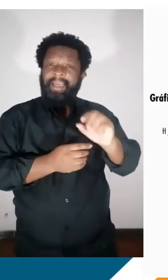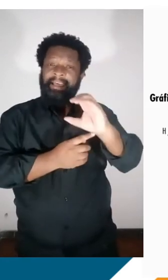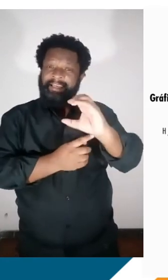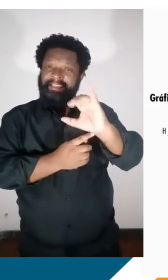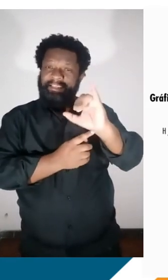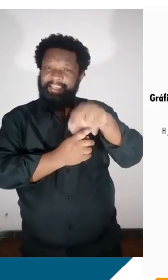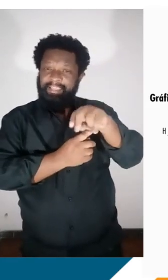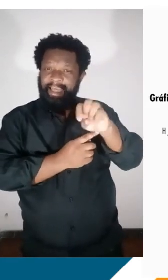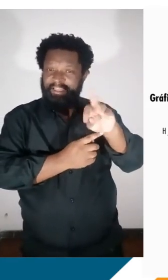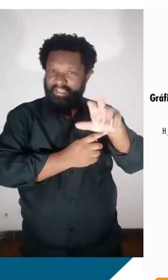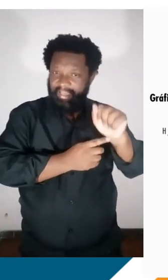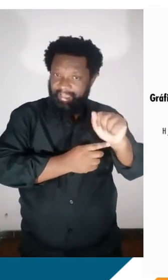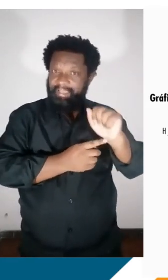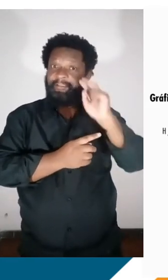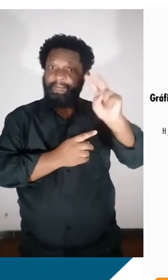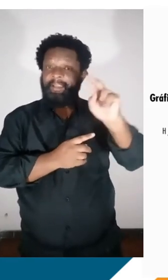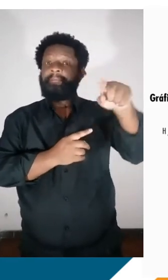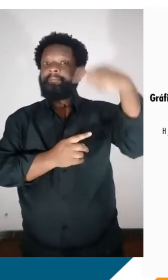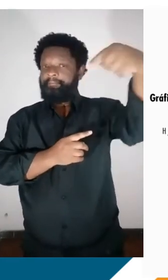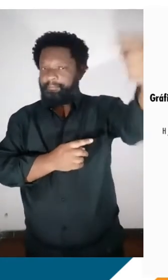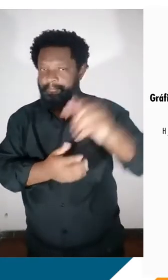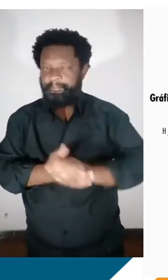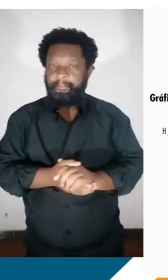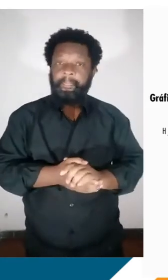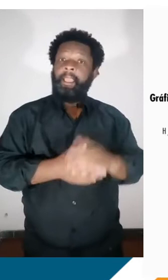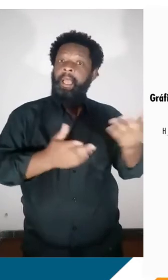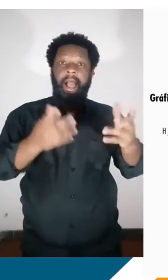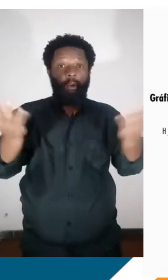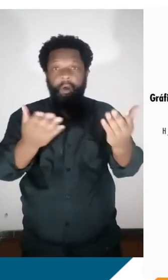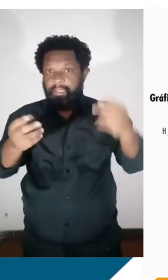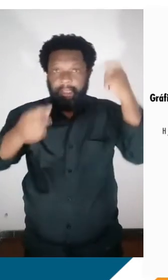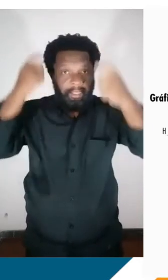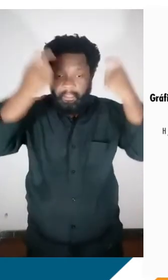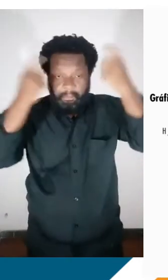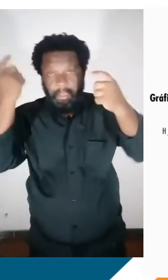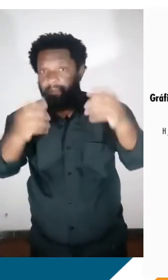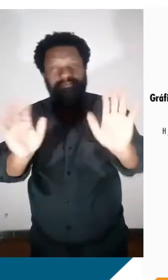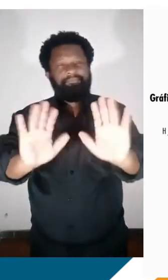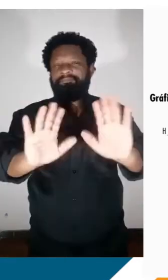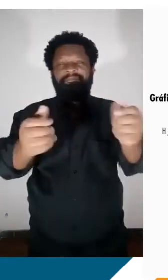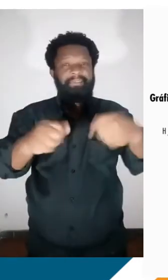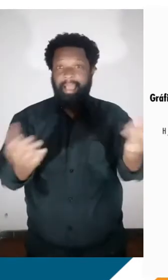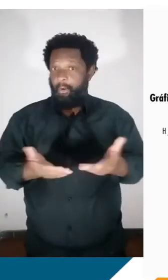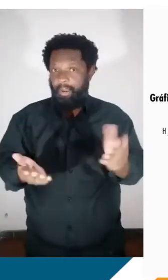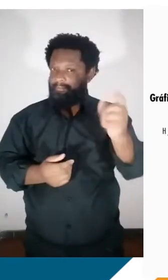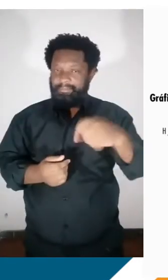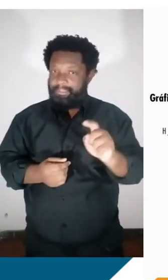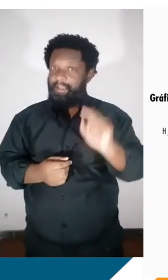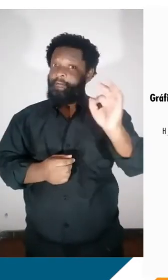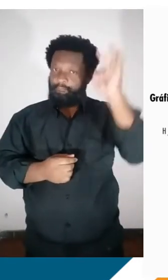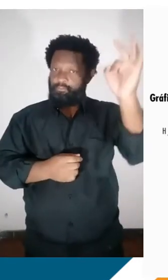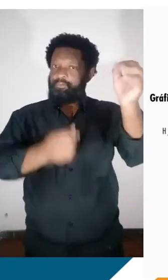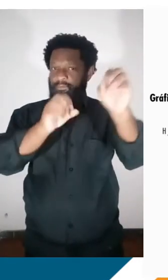verão daqui a 2 aulas, tá? Então, não se preocupem com isso agora.